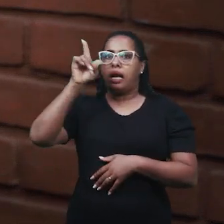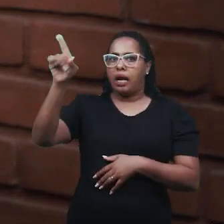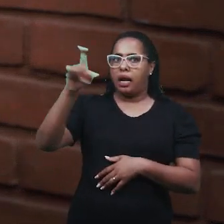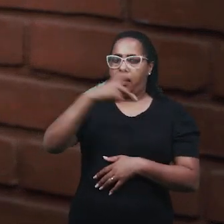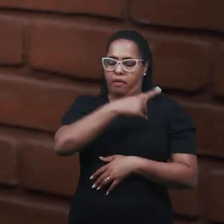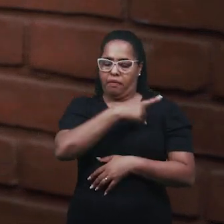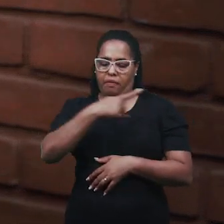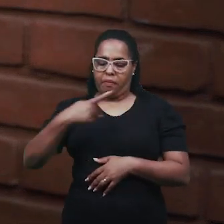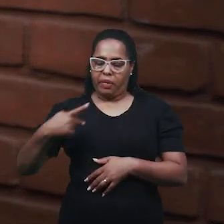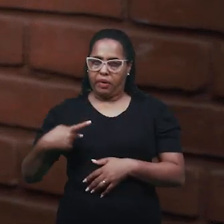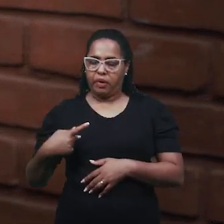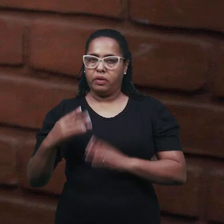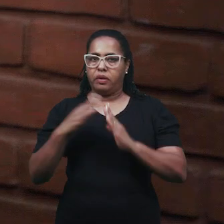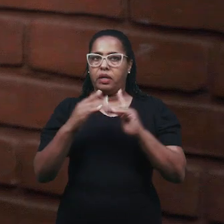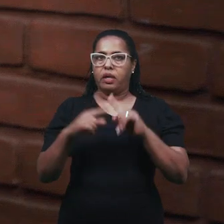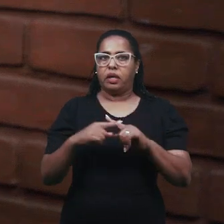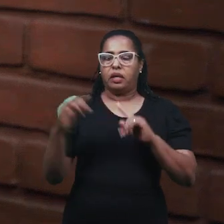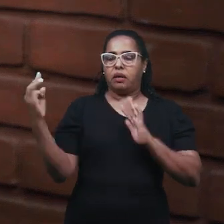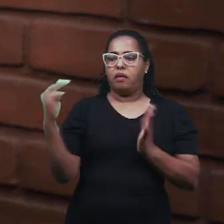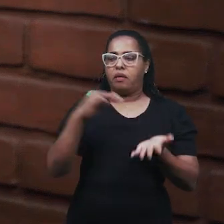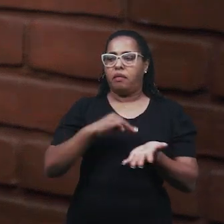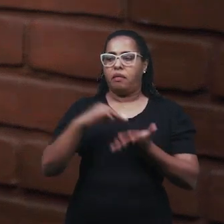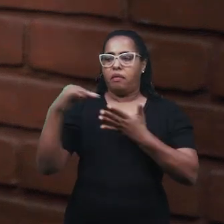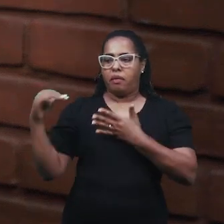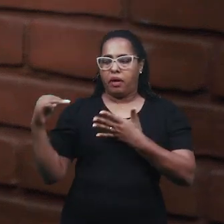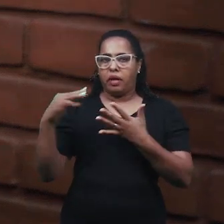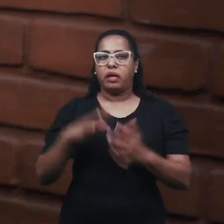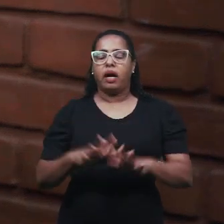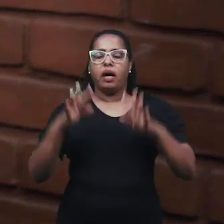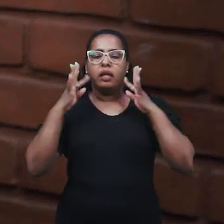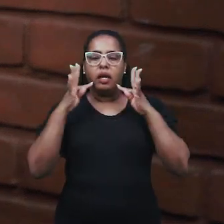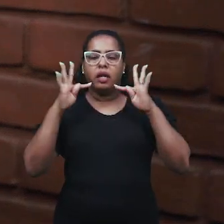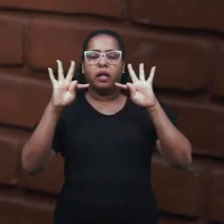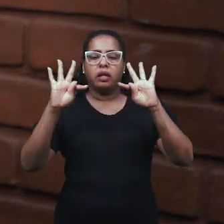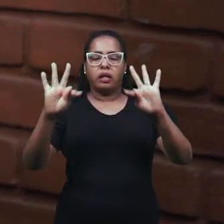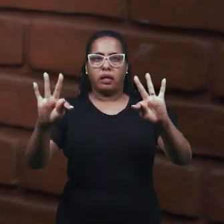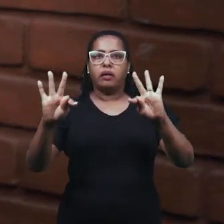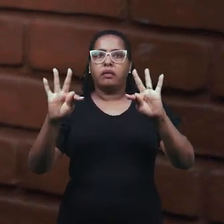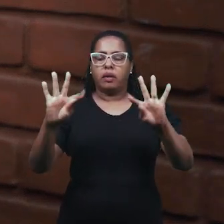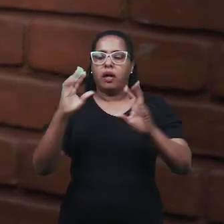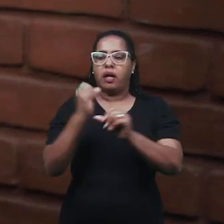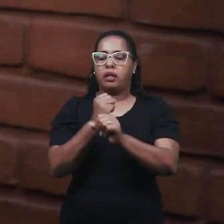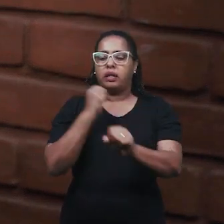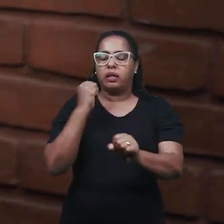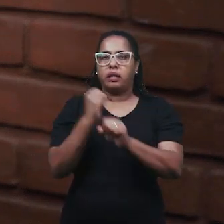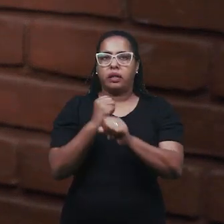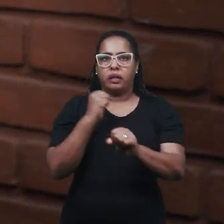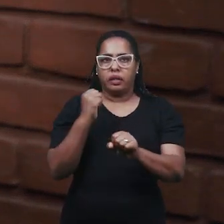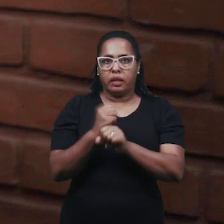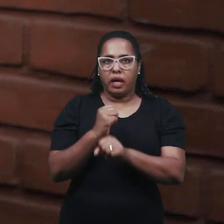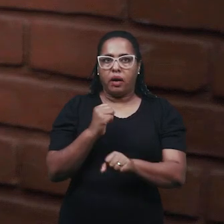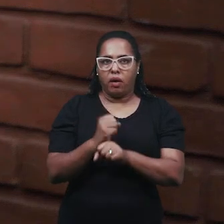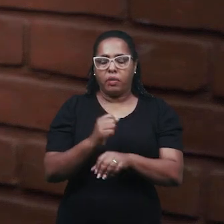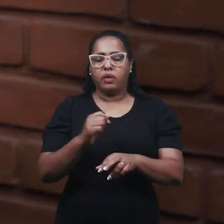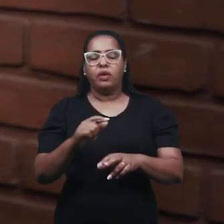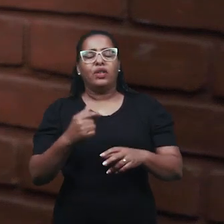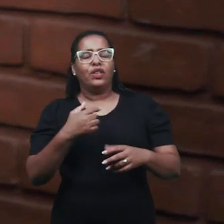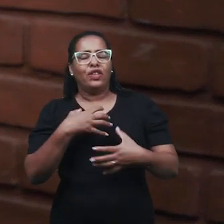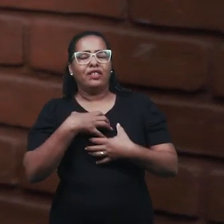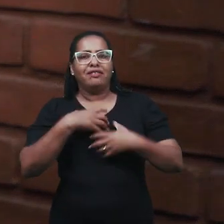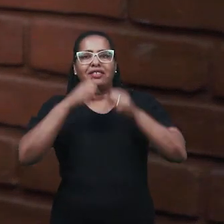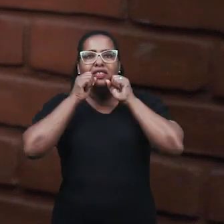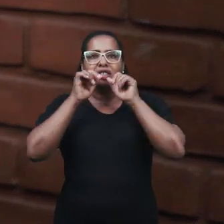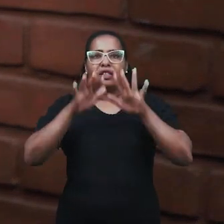nosso da Igreja Maranata, ele testemunhou da obra. Nós recebemos uma bênção, só que